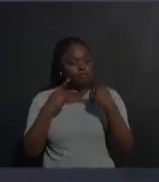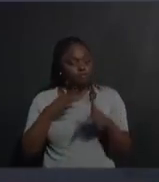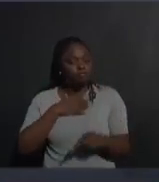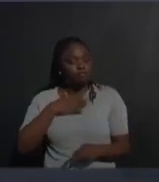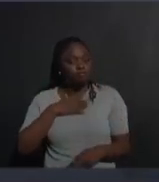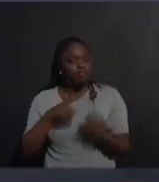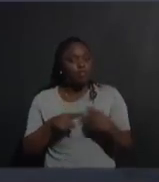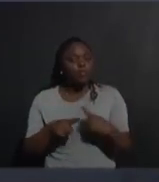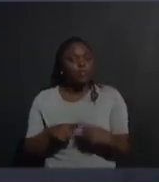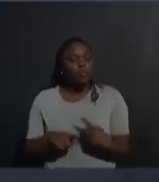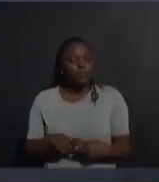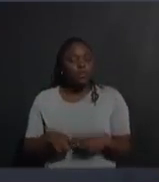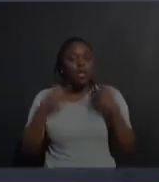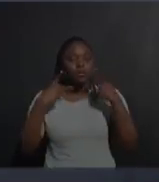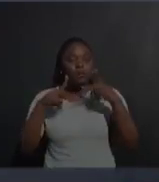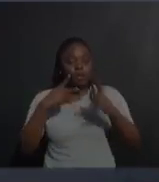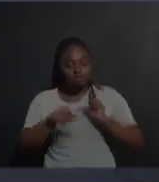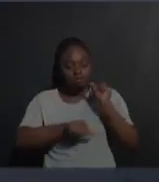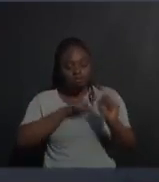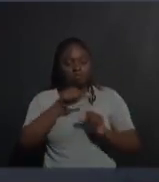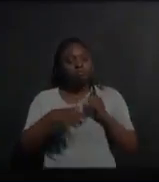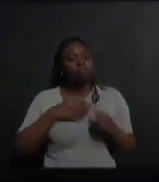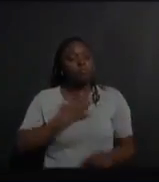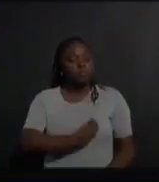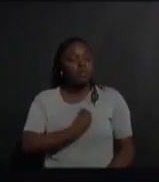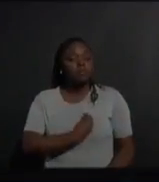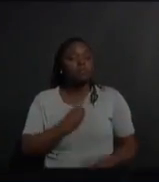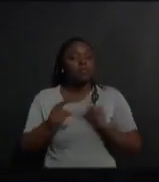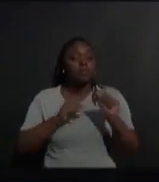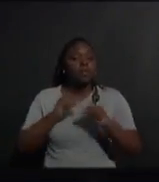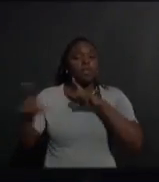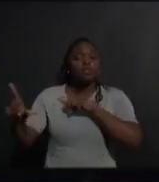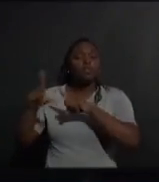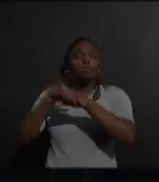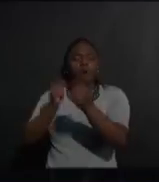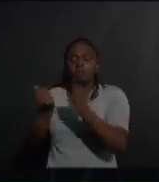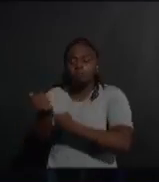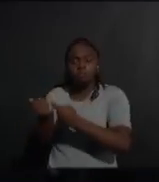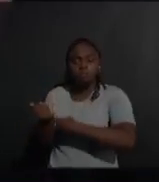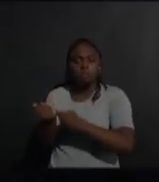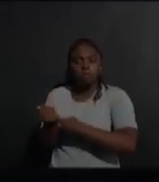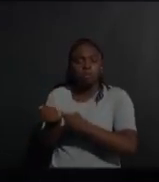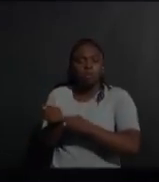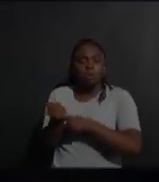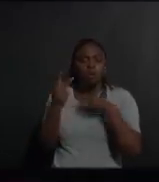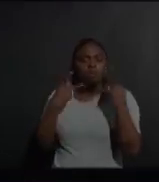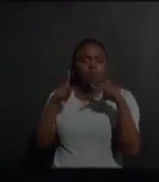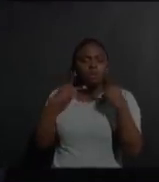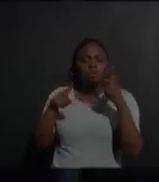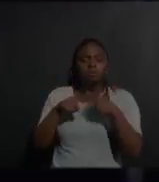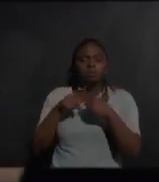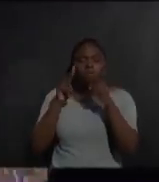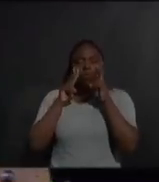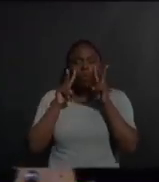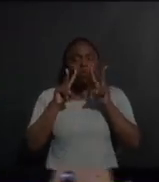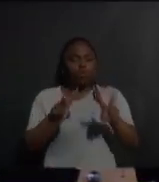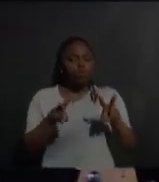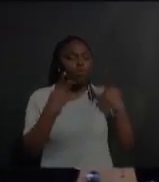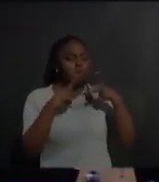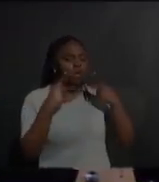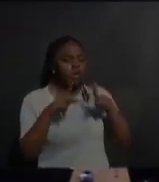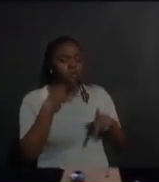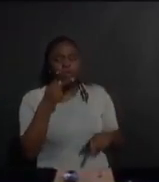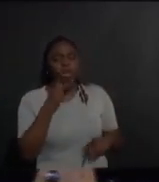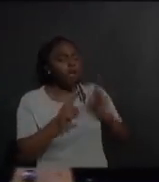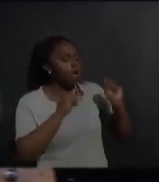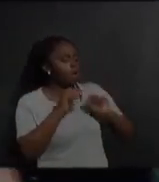Porque os sermões que mais mudaram minha vida foram aqueles que eu fui embora com raiva do pregador. Que eu olhei para ele e falei assim: quem essa pessoa pensa que é